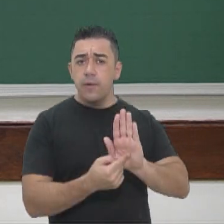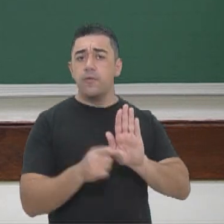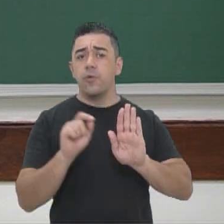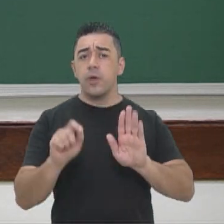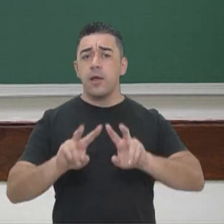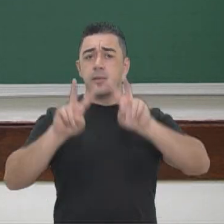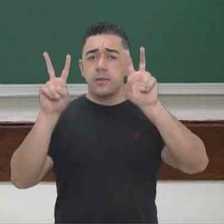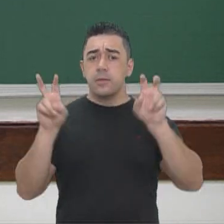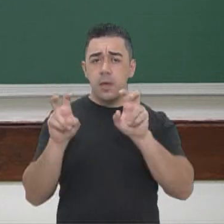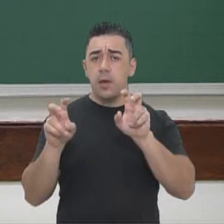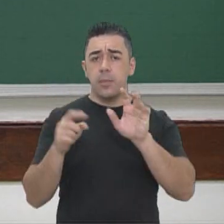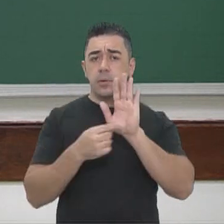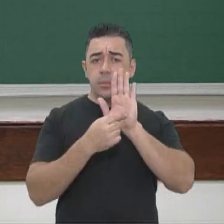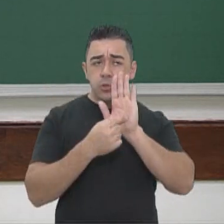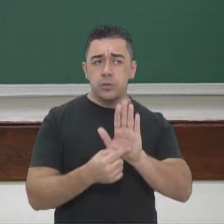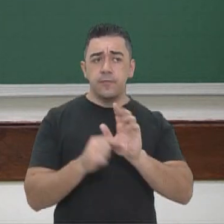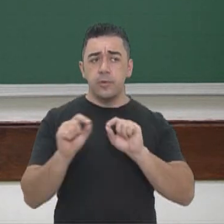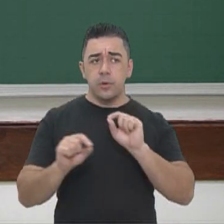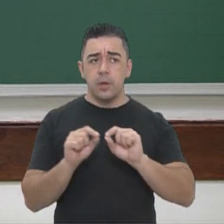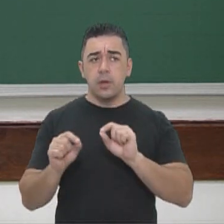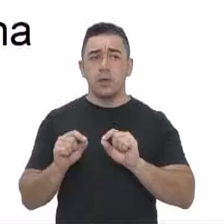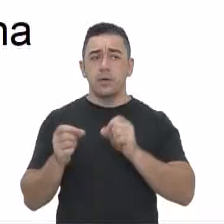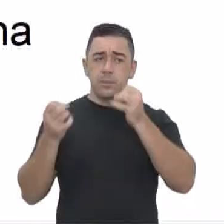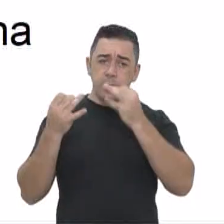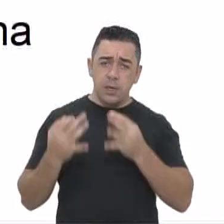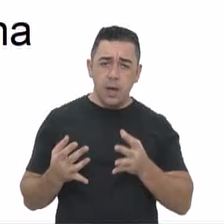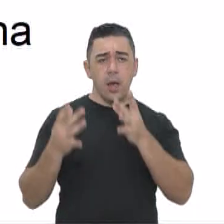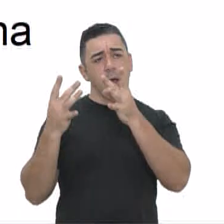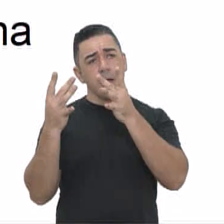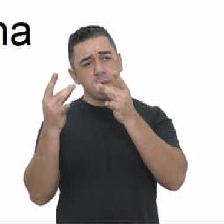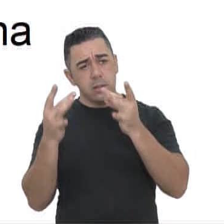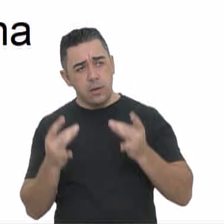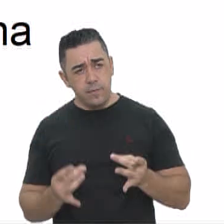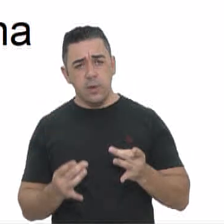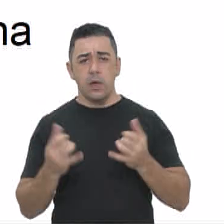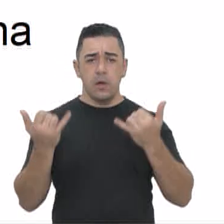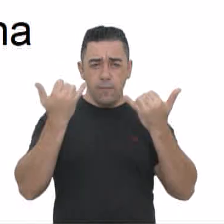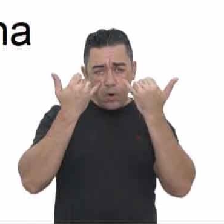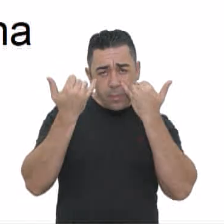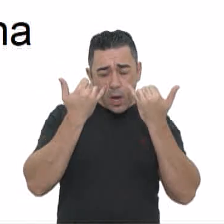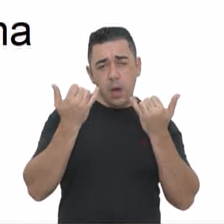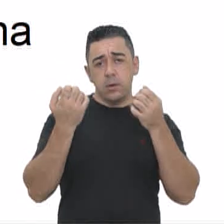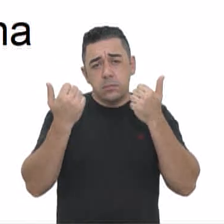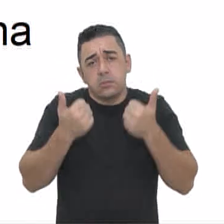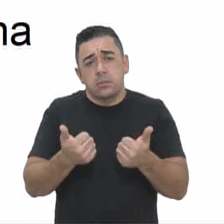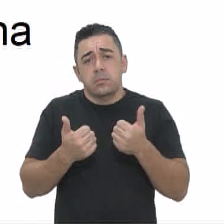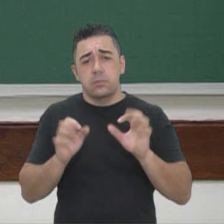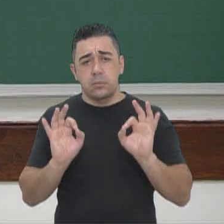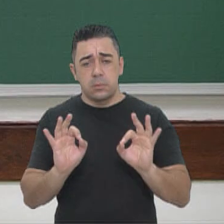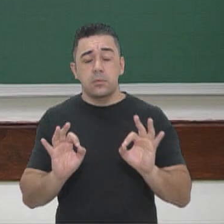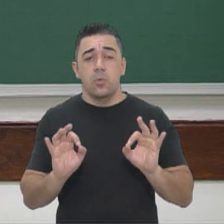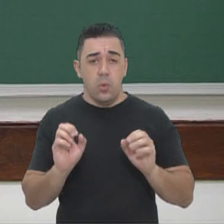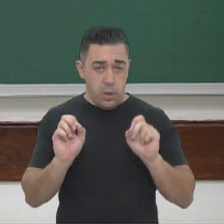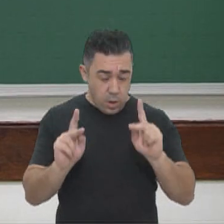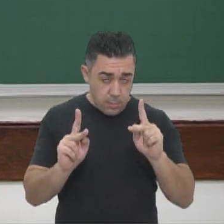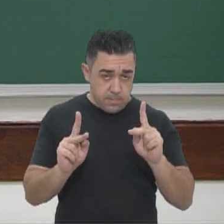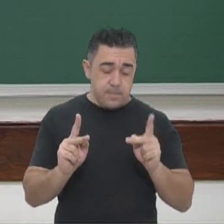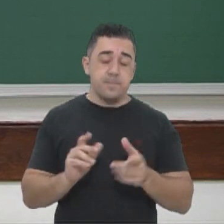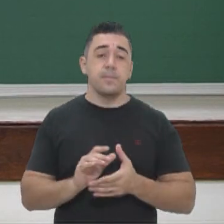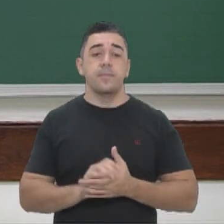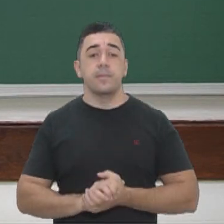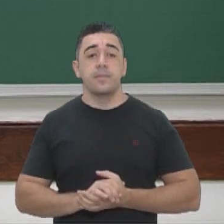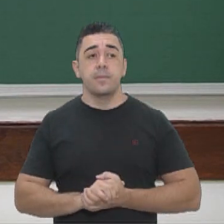um texto expositivo? Definir, descrever e informar. Ok?